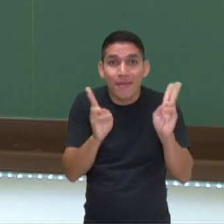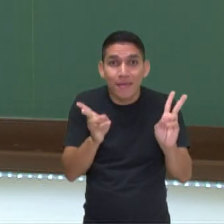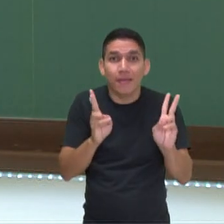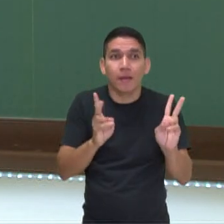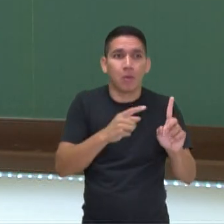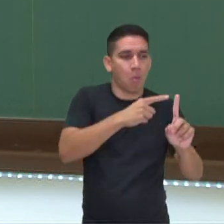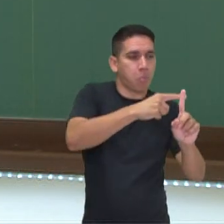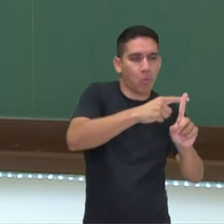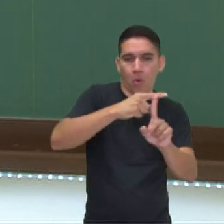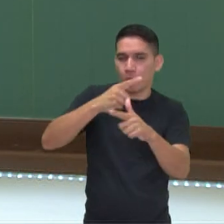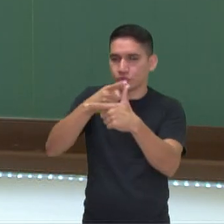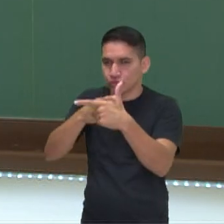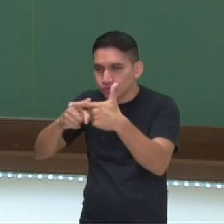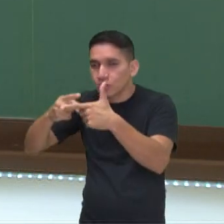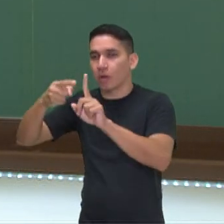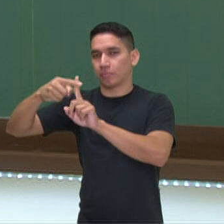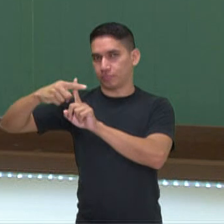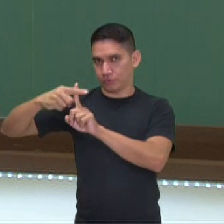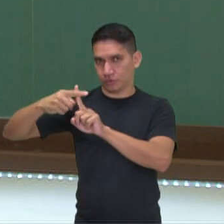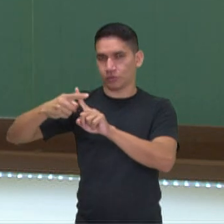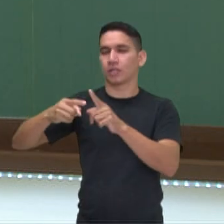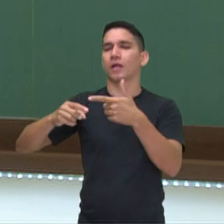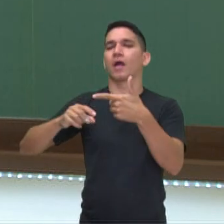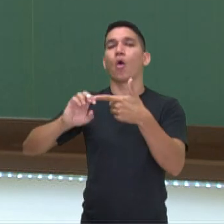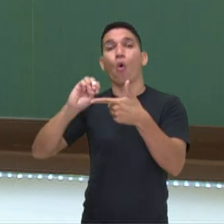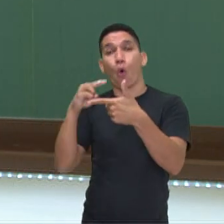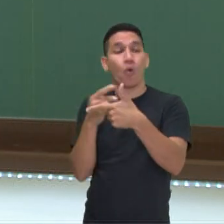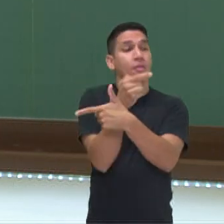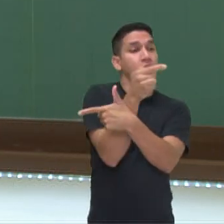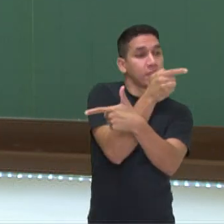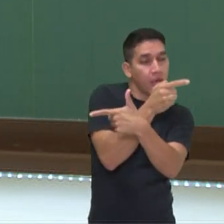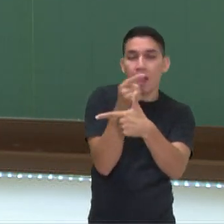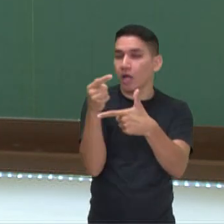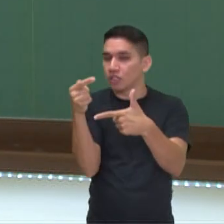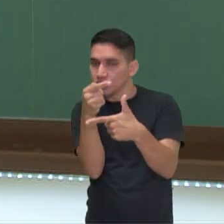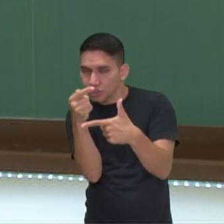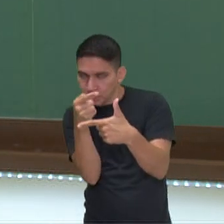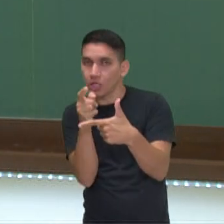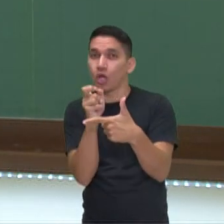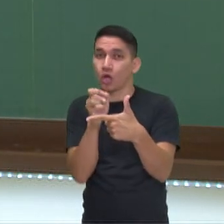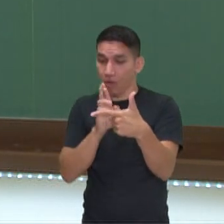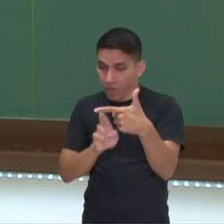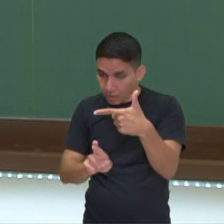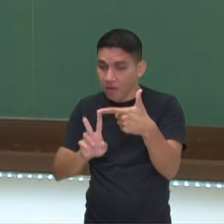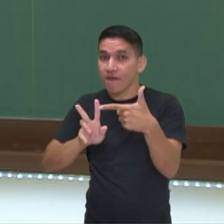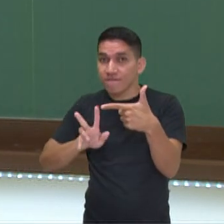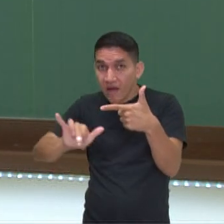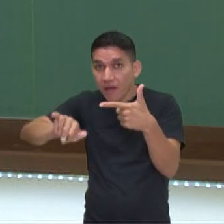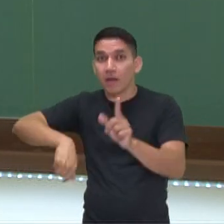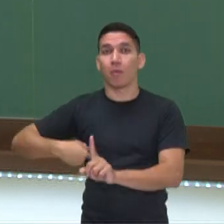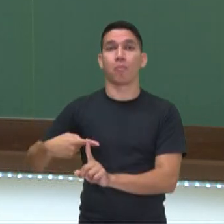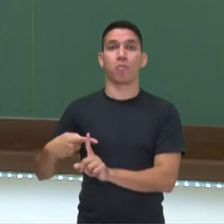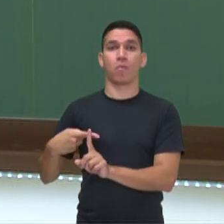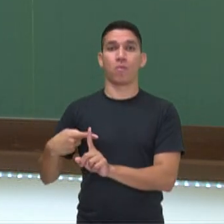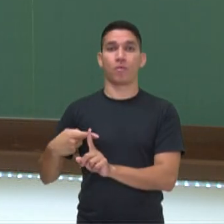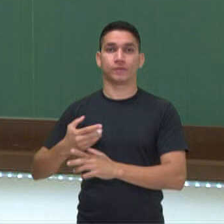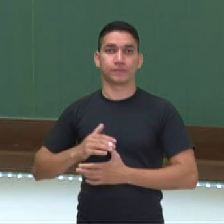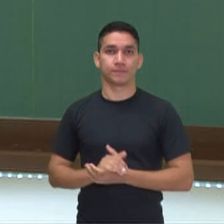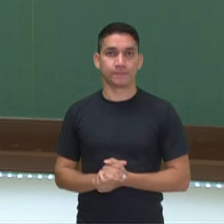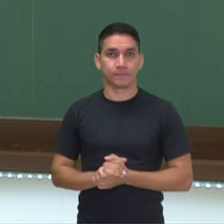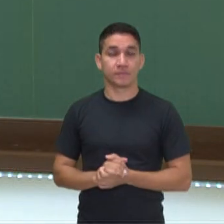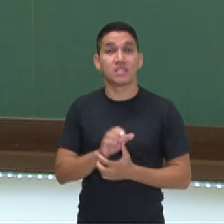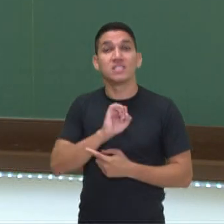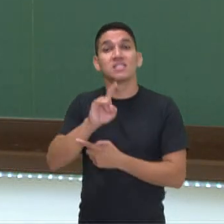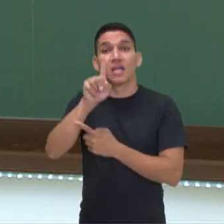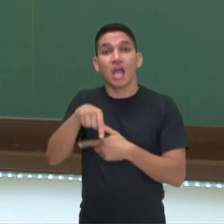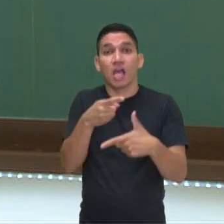sinal, positivo com positivo, negativo com negativo, o valor irá ficar positivo. E